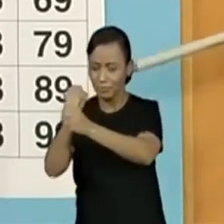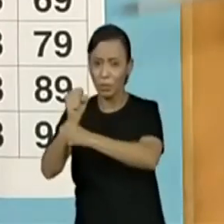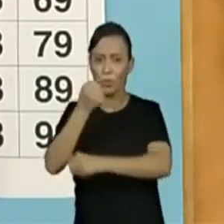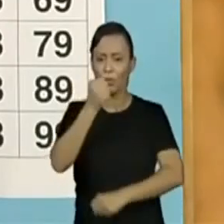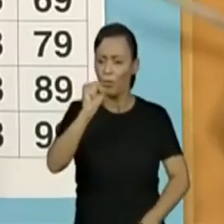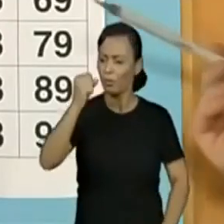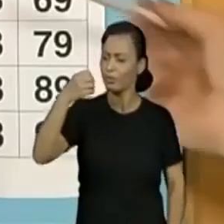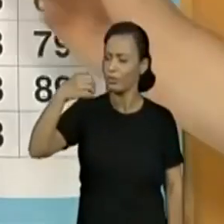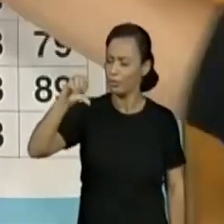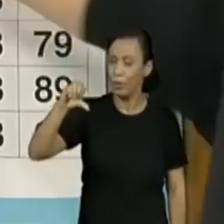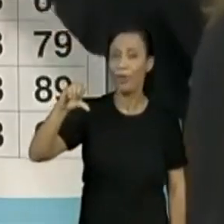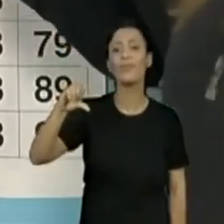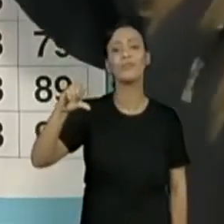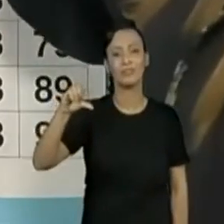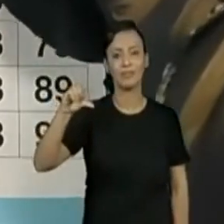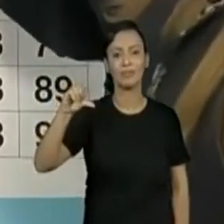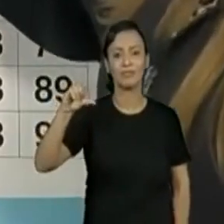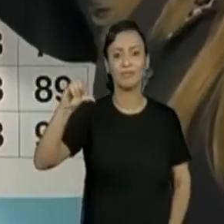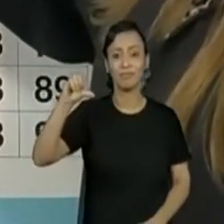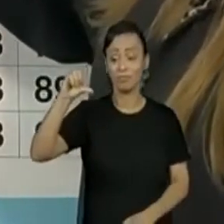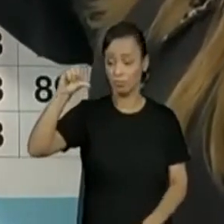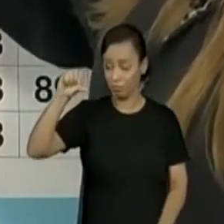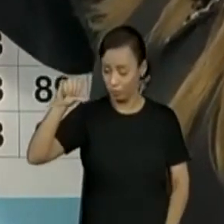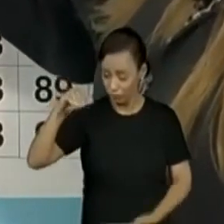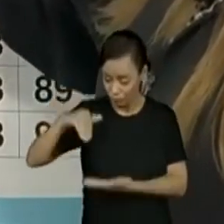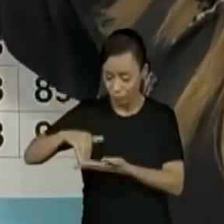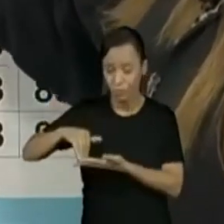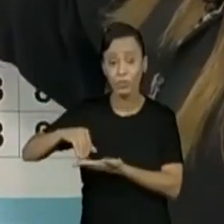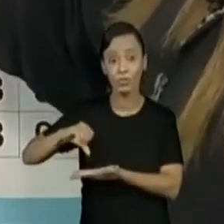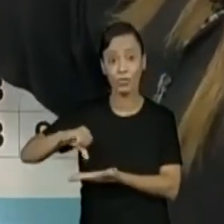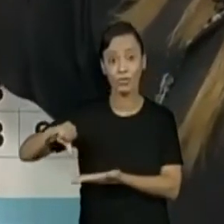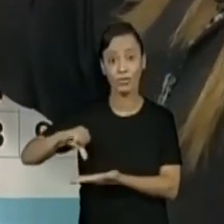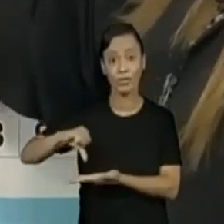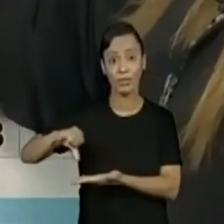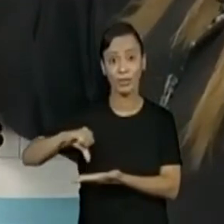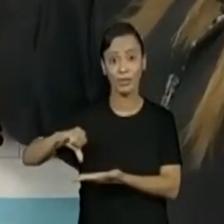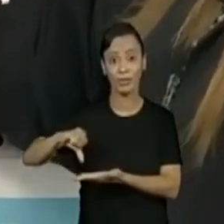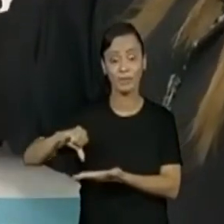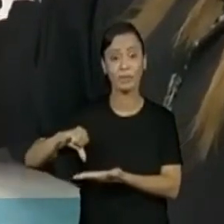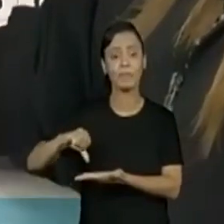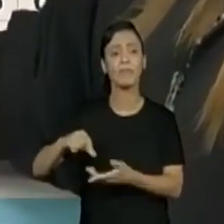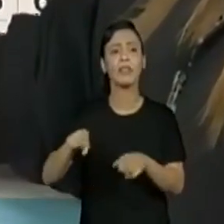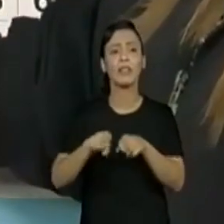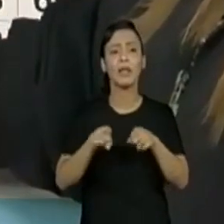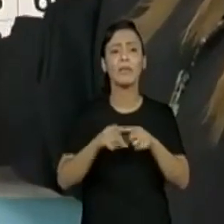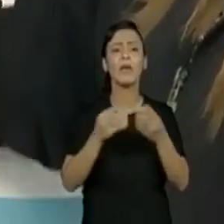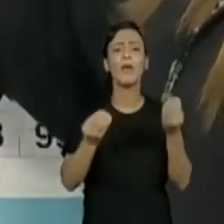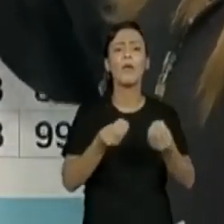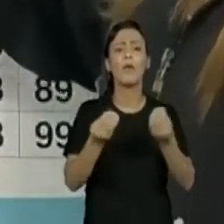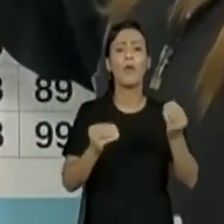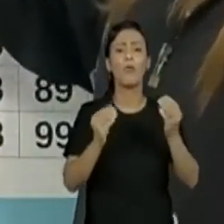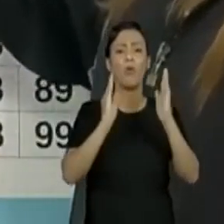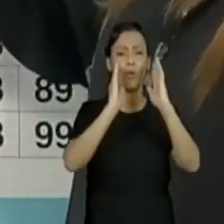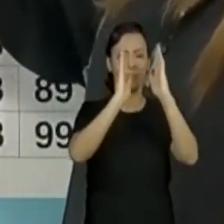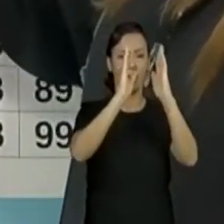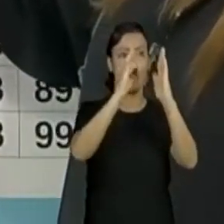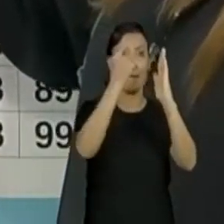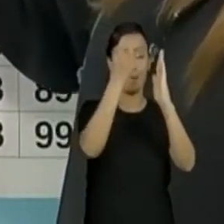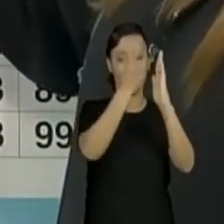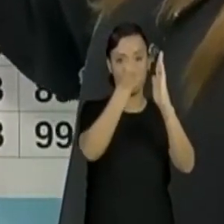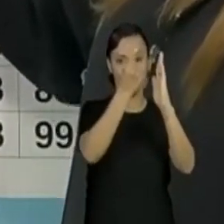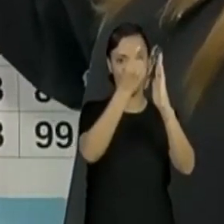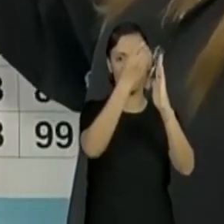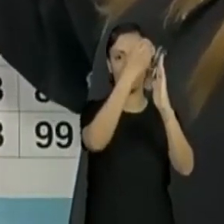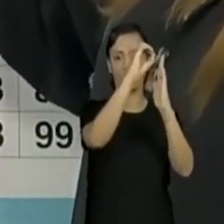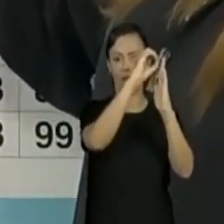no 9, no 99. E observem as colunas, como elas estão organizadas. A primeira